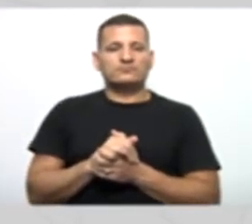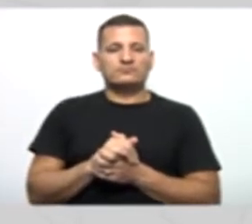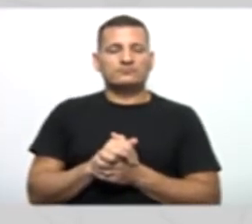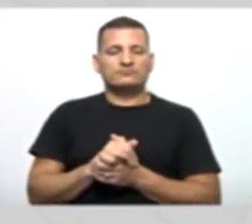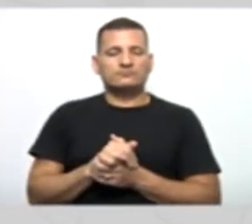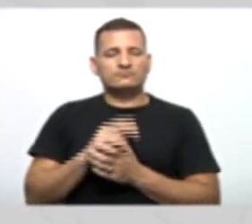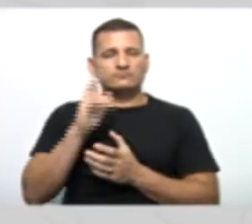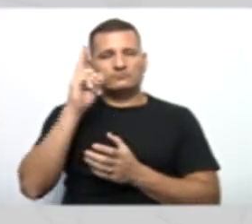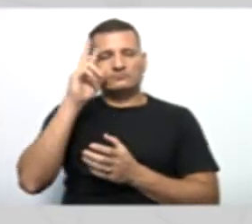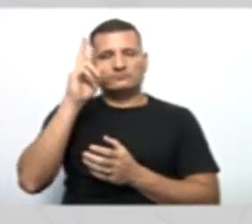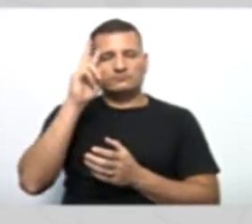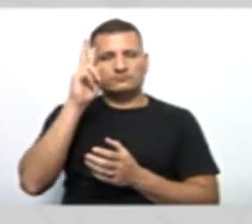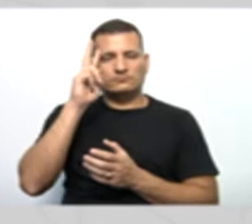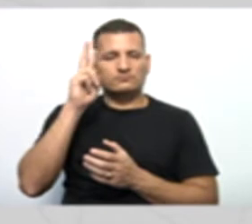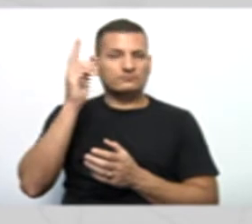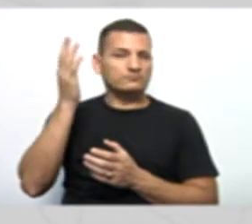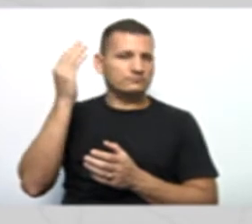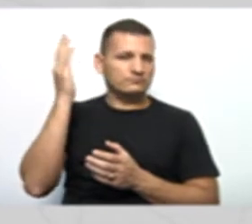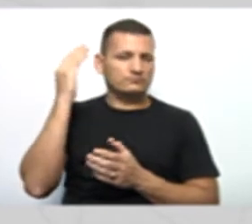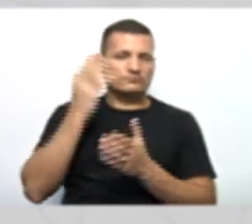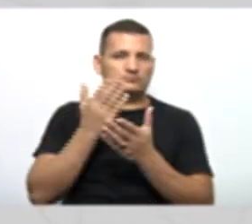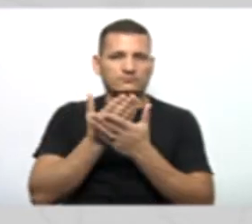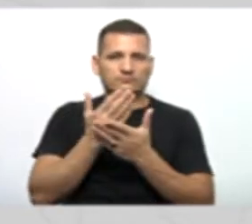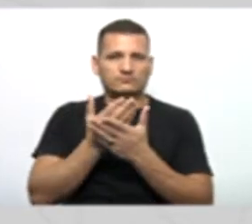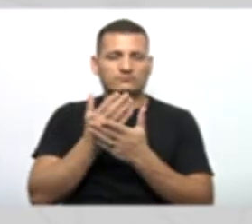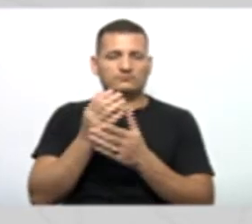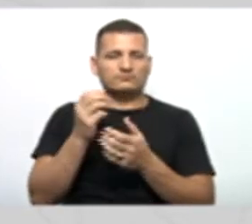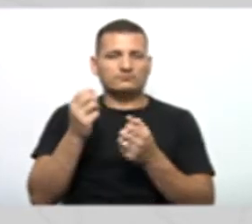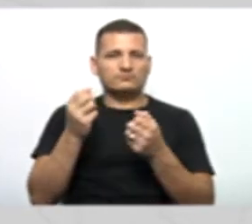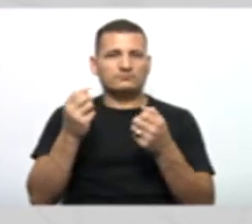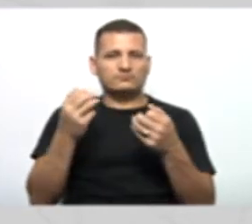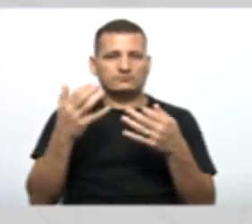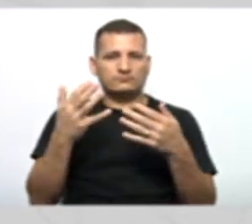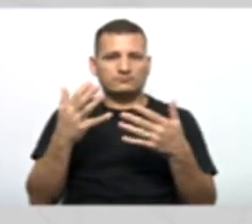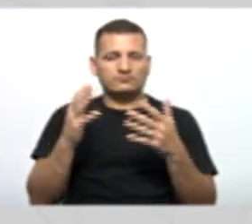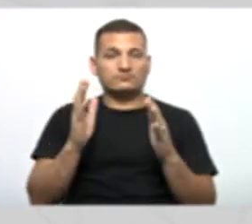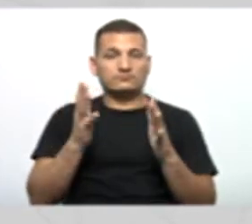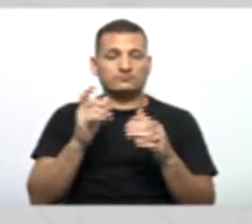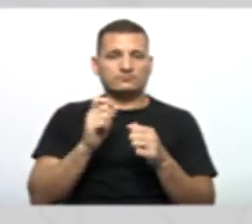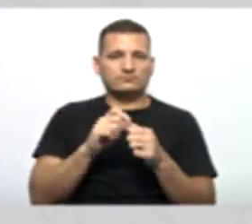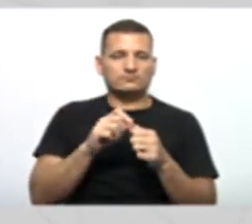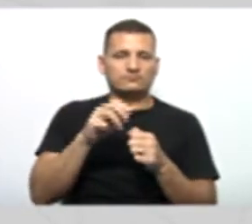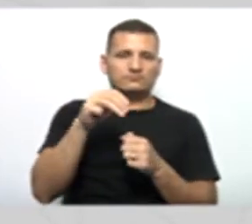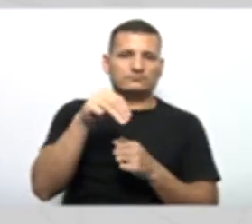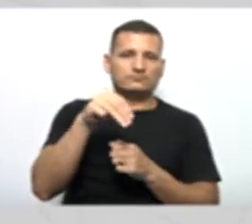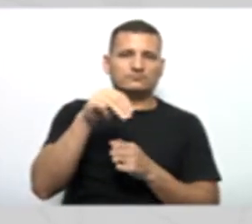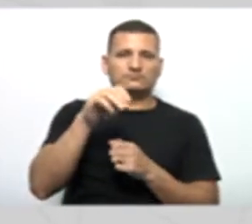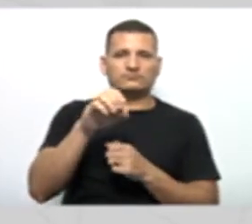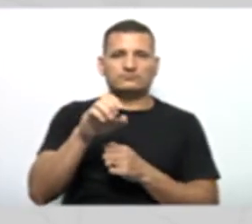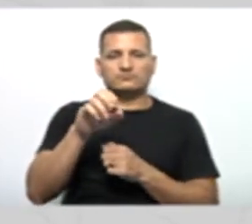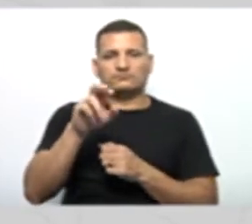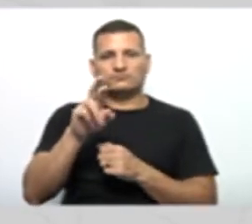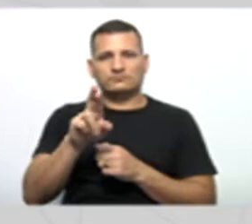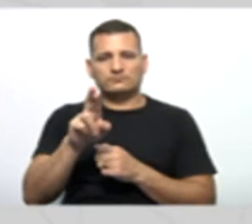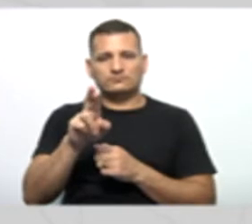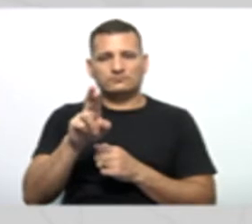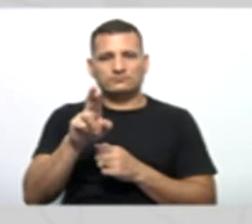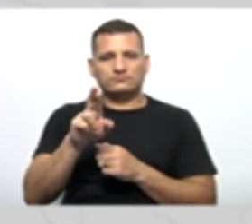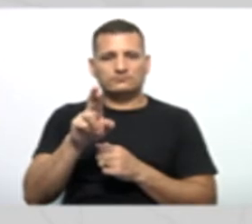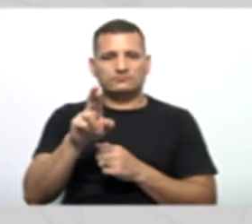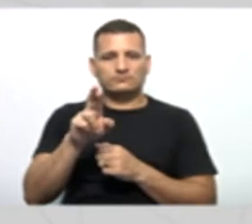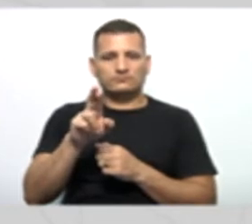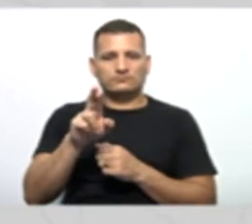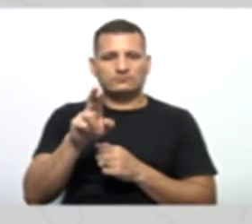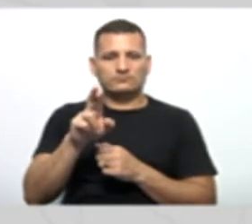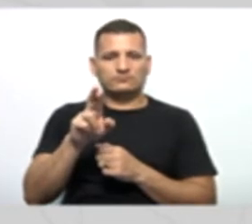Então lembra que a gente colocou na última aula, no BR Modelo, nós fizemos o modelo entidade de relacionamento, e aí quando a gente manda ele fazer